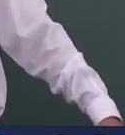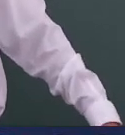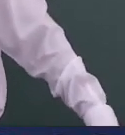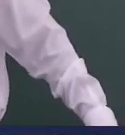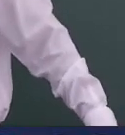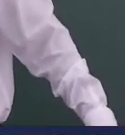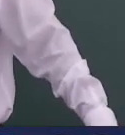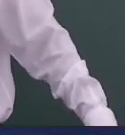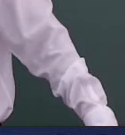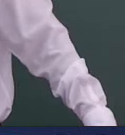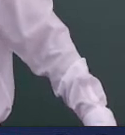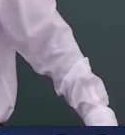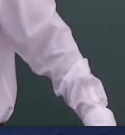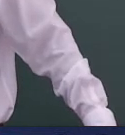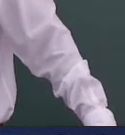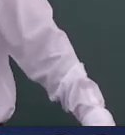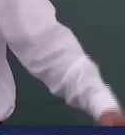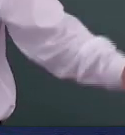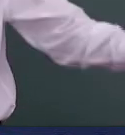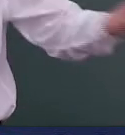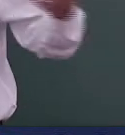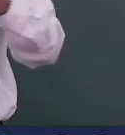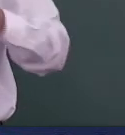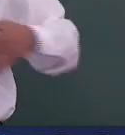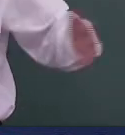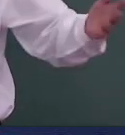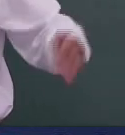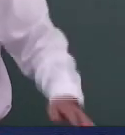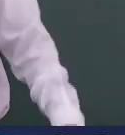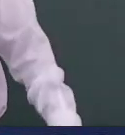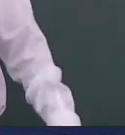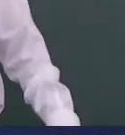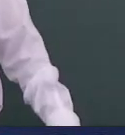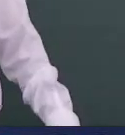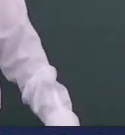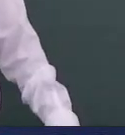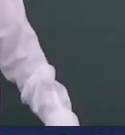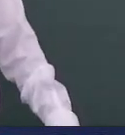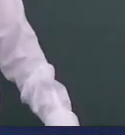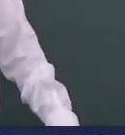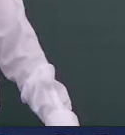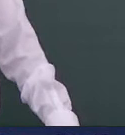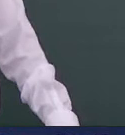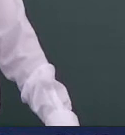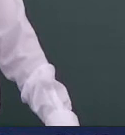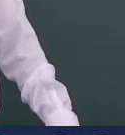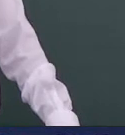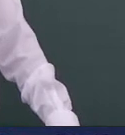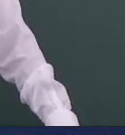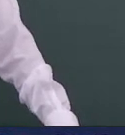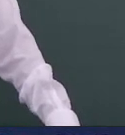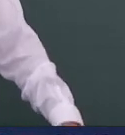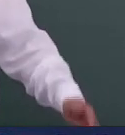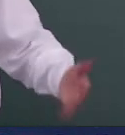nas conferências regionais, nas quais tem uma grande circulação de irmãos que vêm de diferentes lugares. Só para